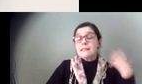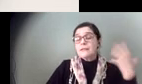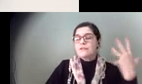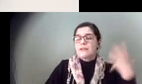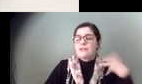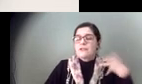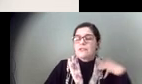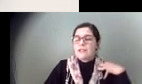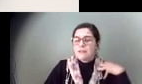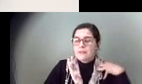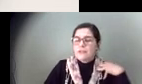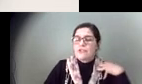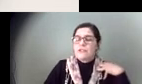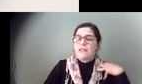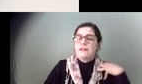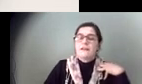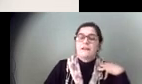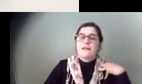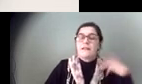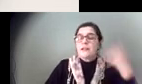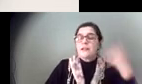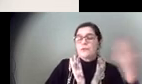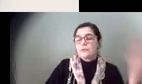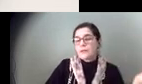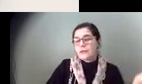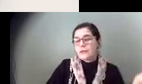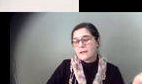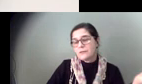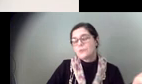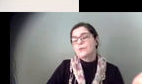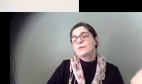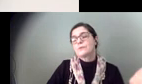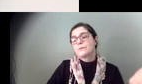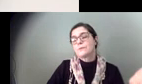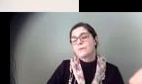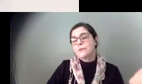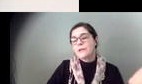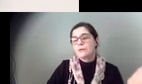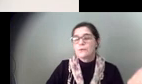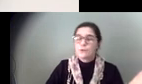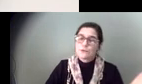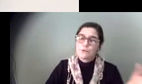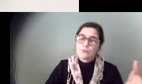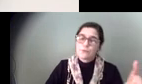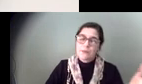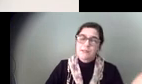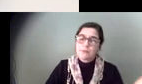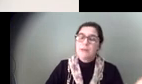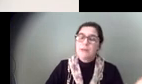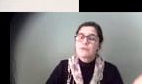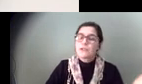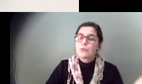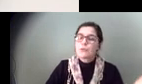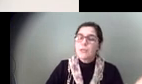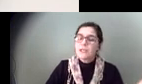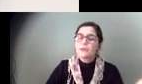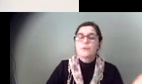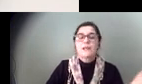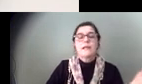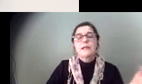Se não estiver diretamente, né, dentro do nosso dentro do nosso, né, espaço ali